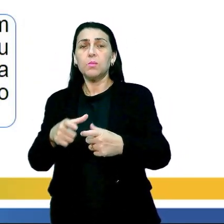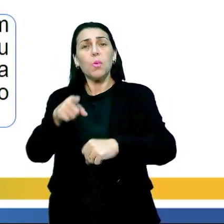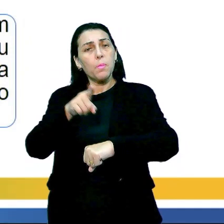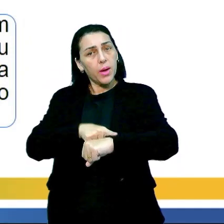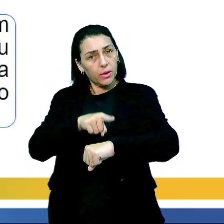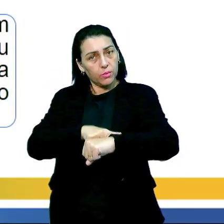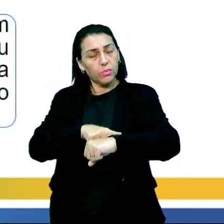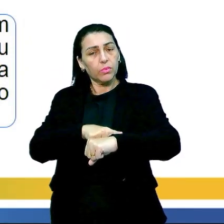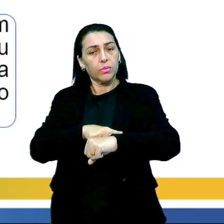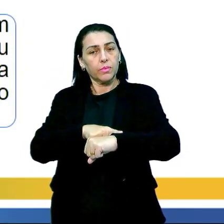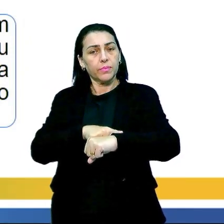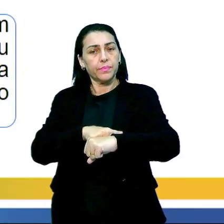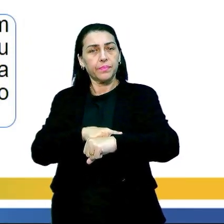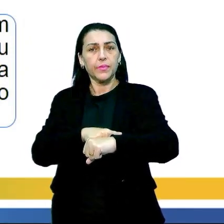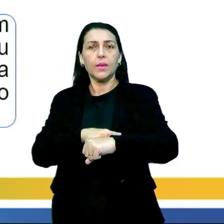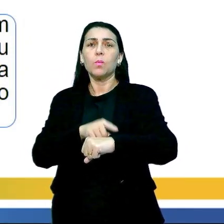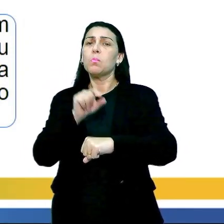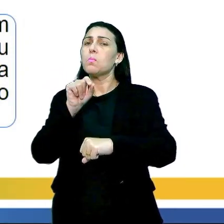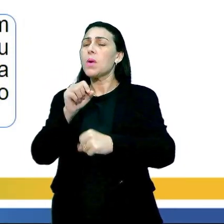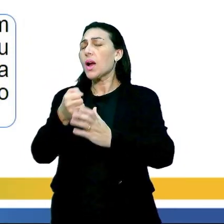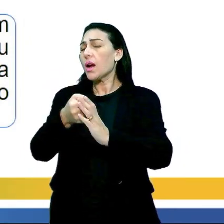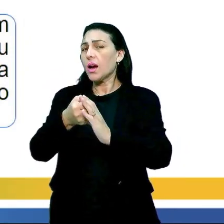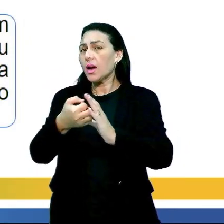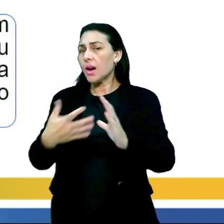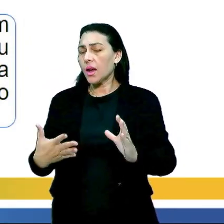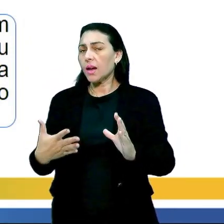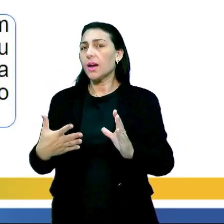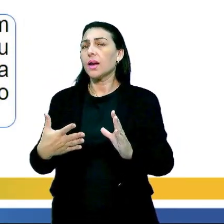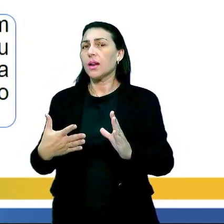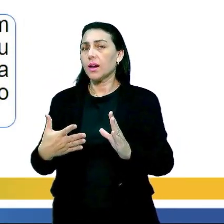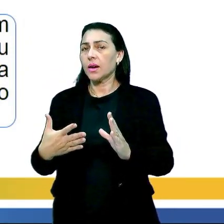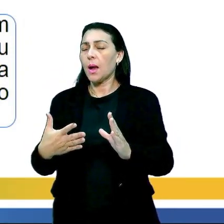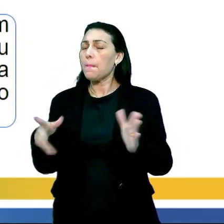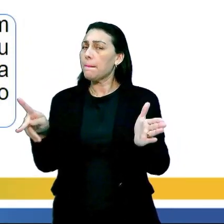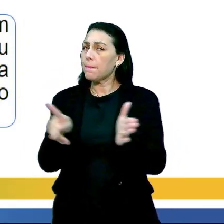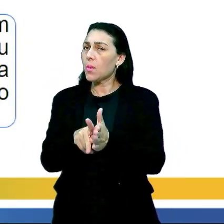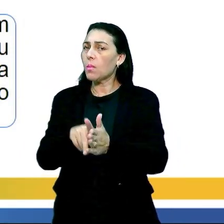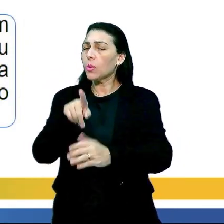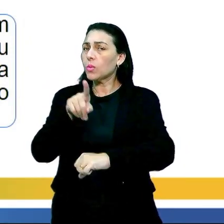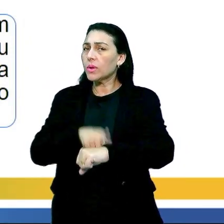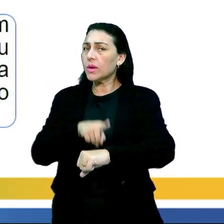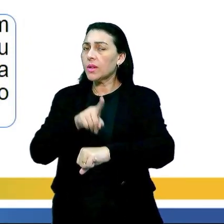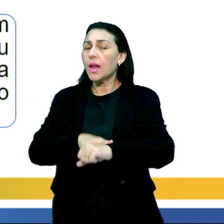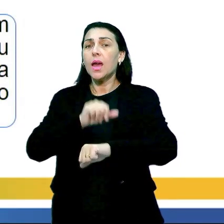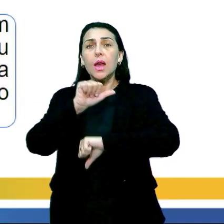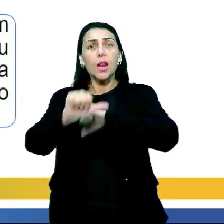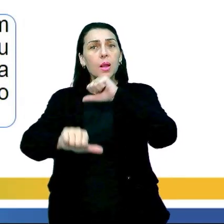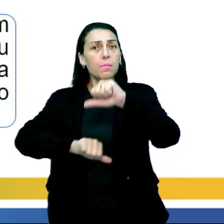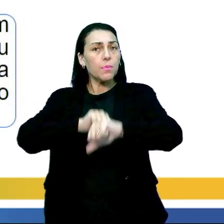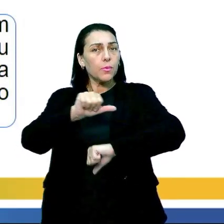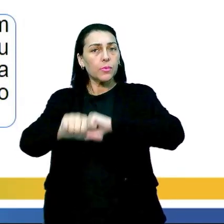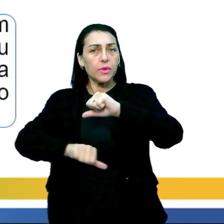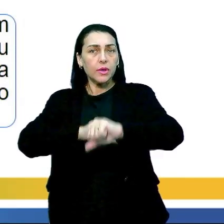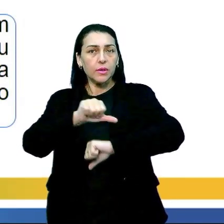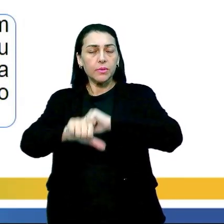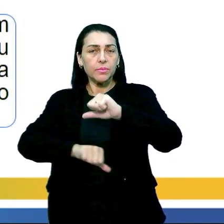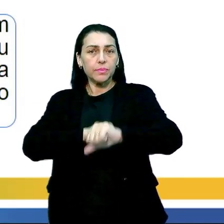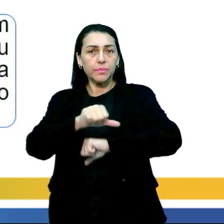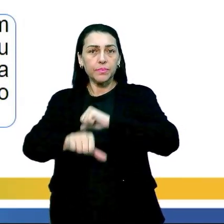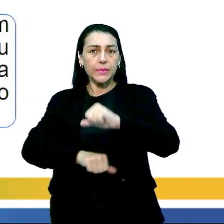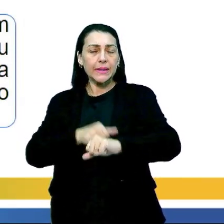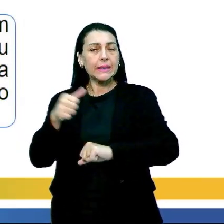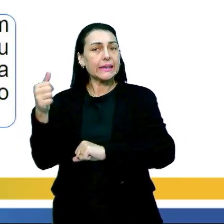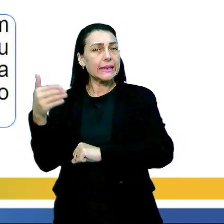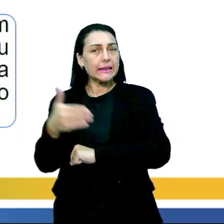determinado momento. Uma característica muito própria do tempo é que ele muda constantemente.